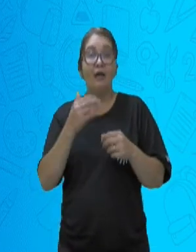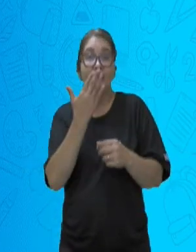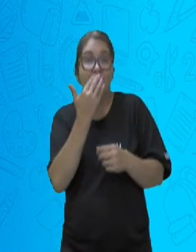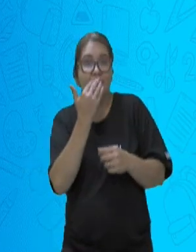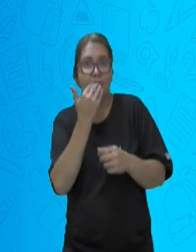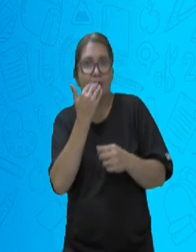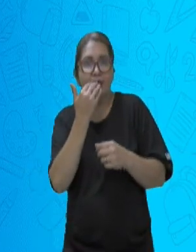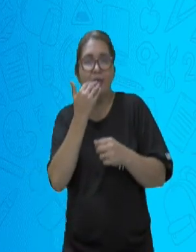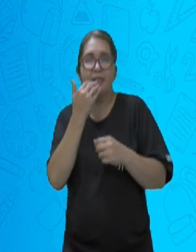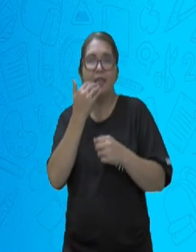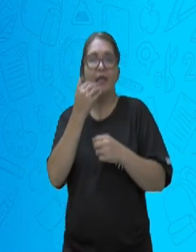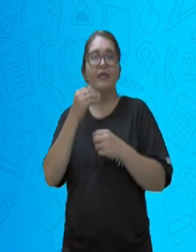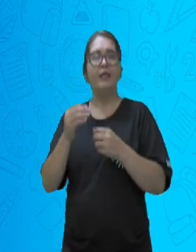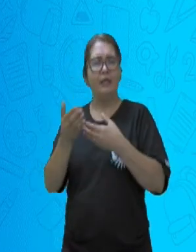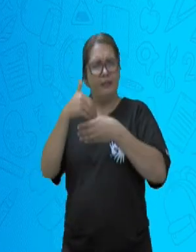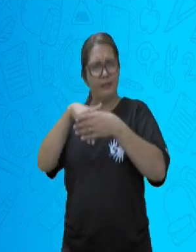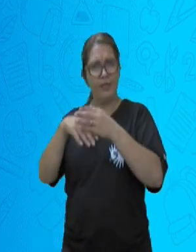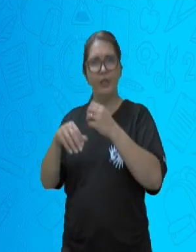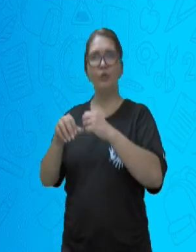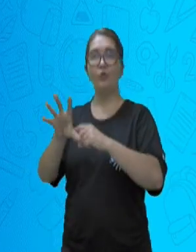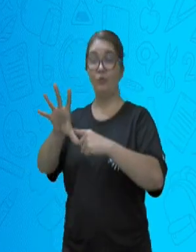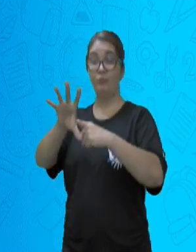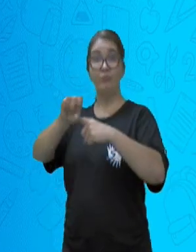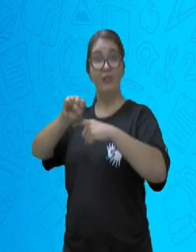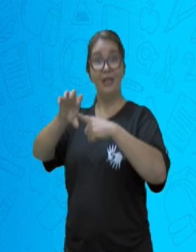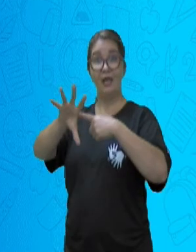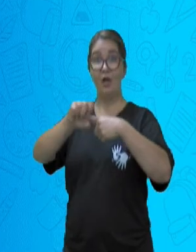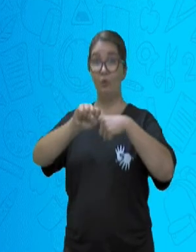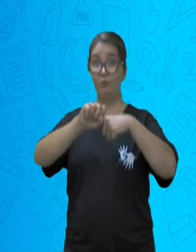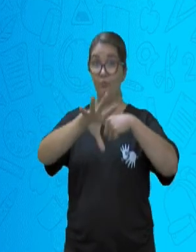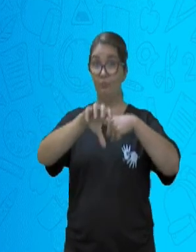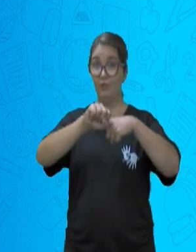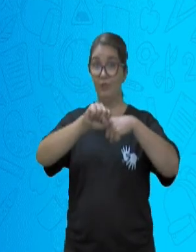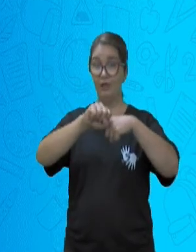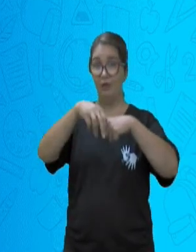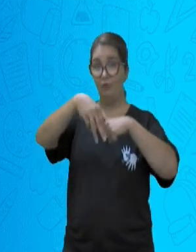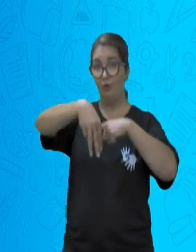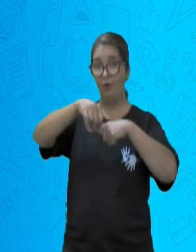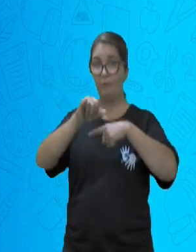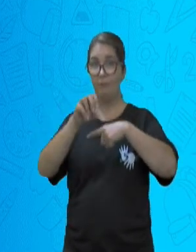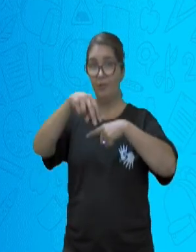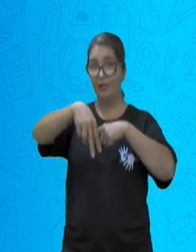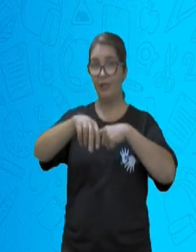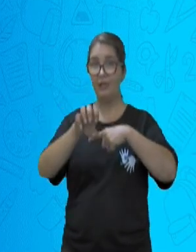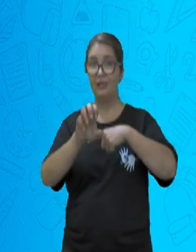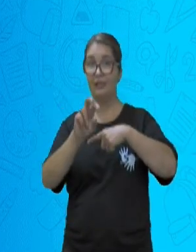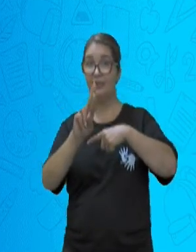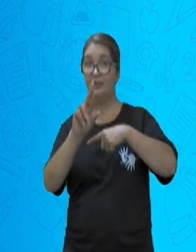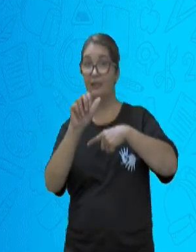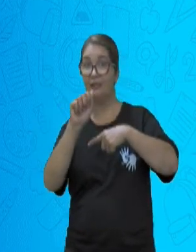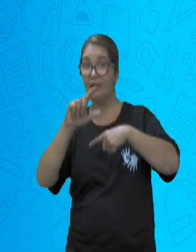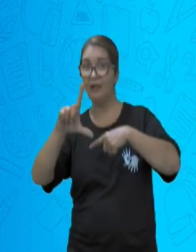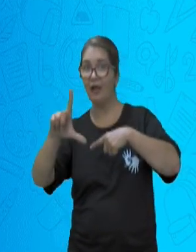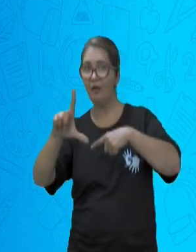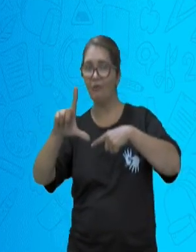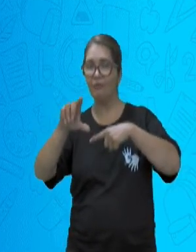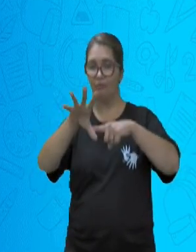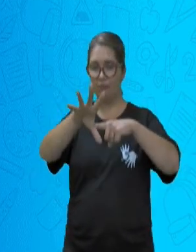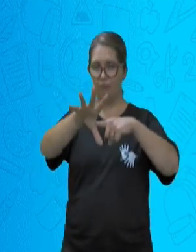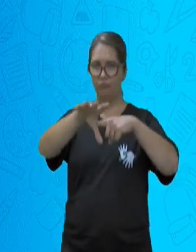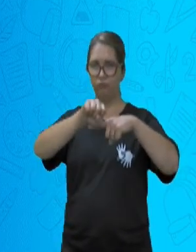e ela é indispensável para uma boa alimentação, sendo um elemento mineral importante para o